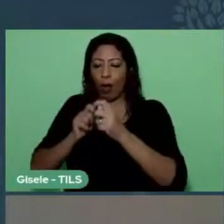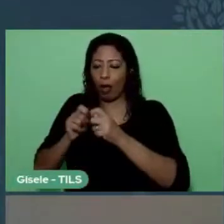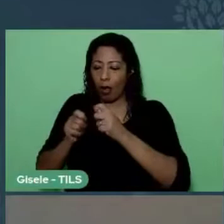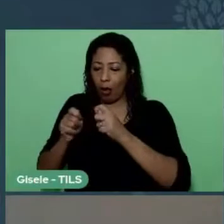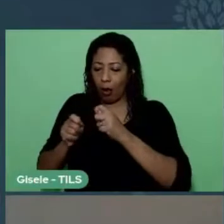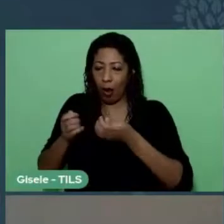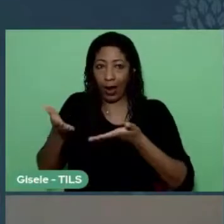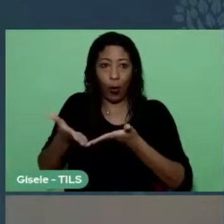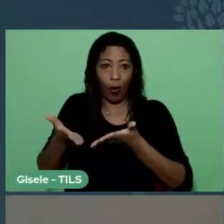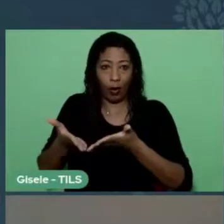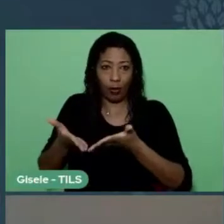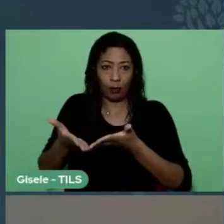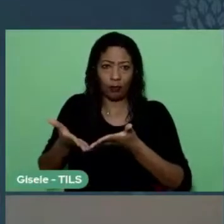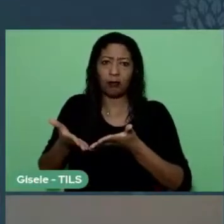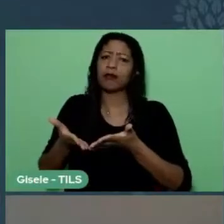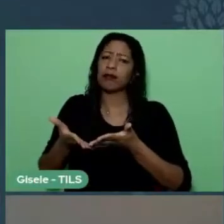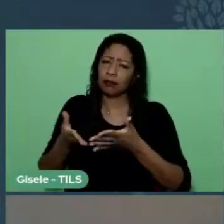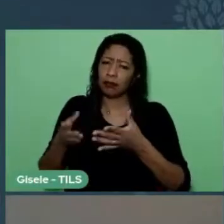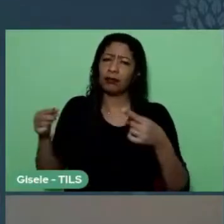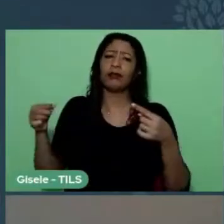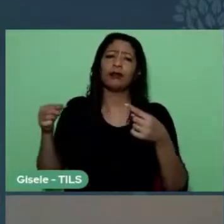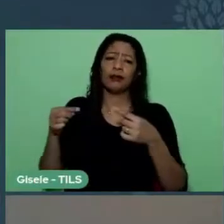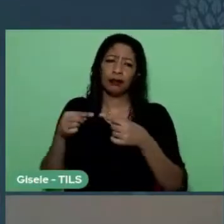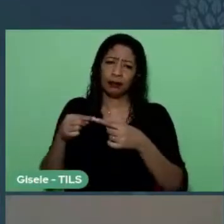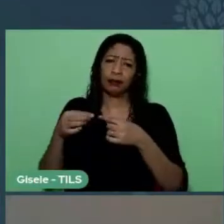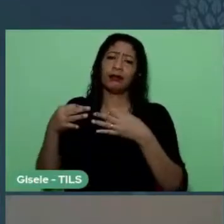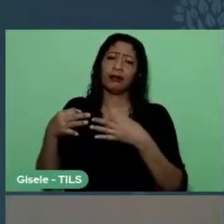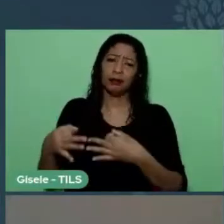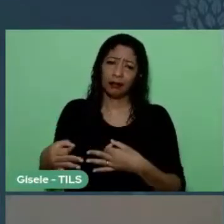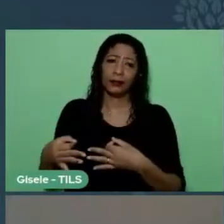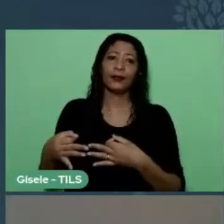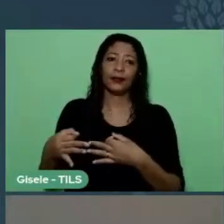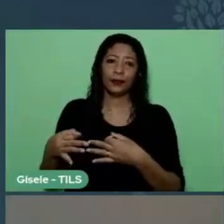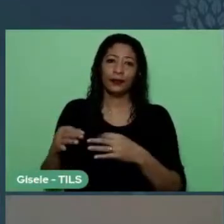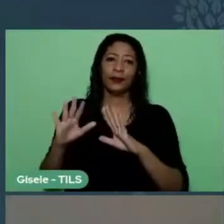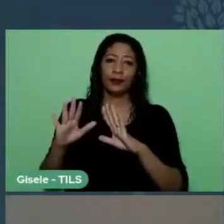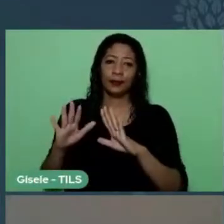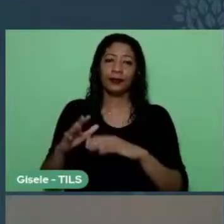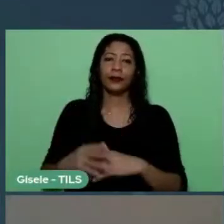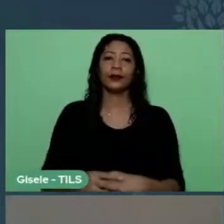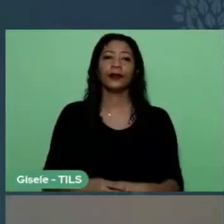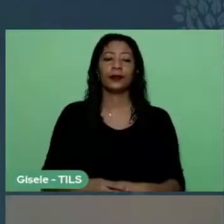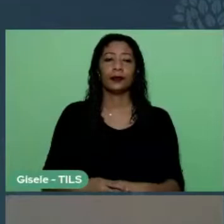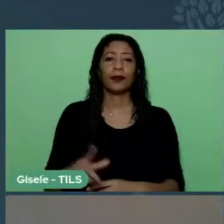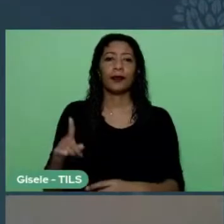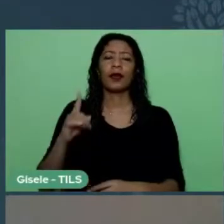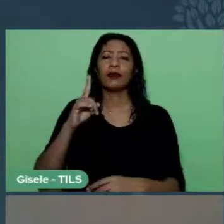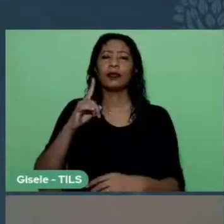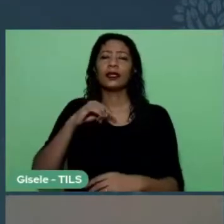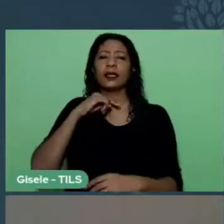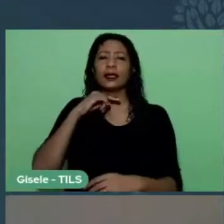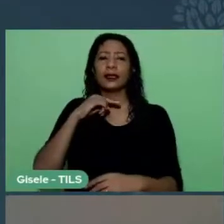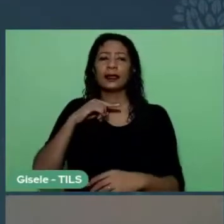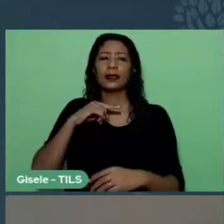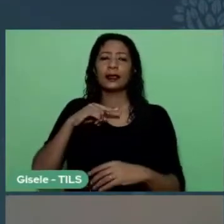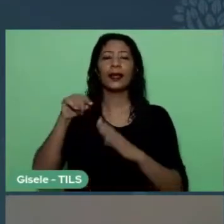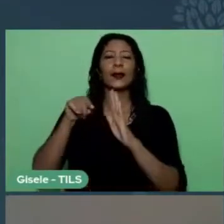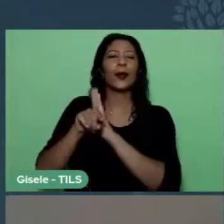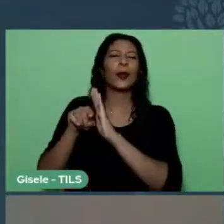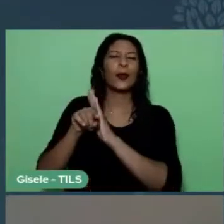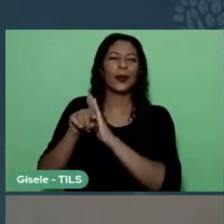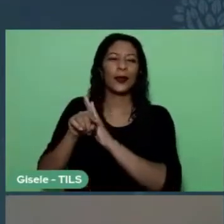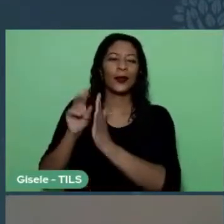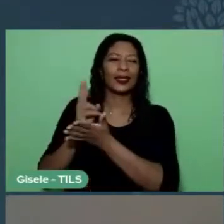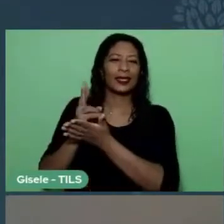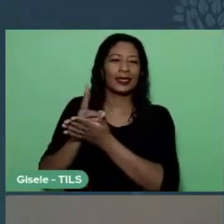sintomas, e super justo, e obviamente a gente também quer isso, o controle atual dos sintomas, para vocês não terem nenhum daquelas perguntinhas que a gente